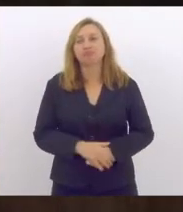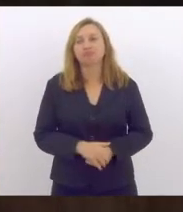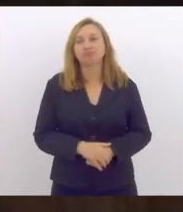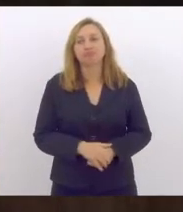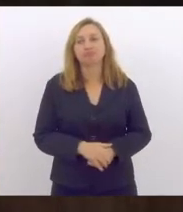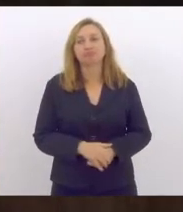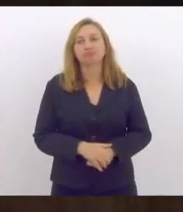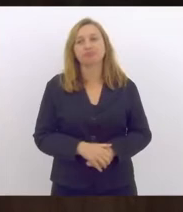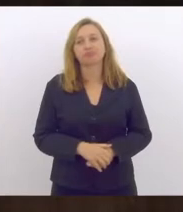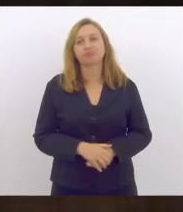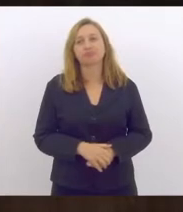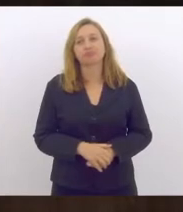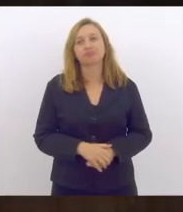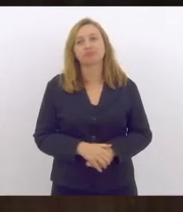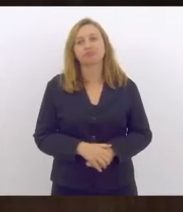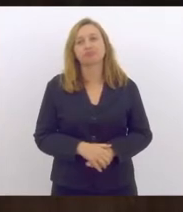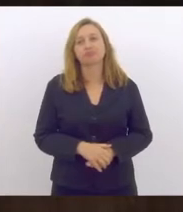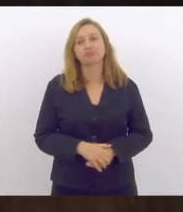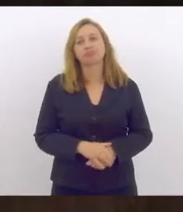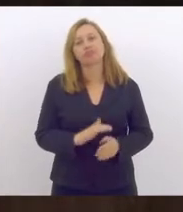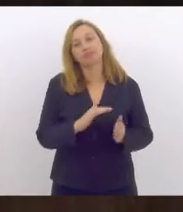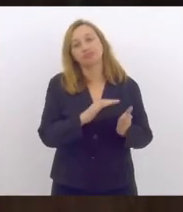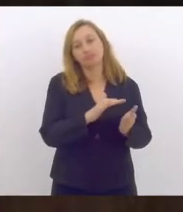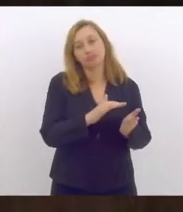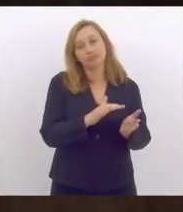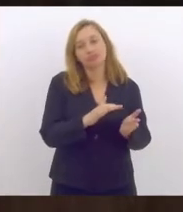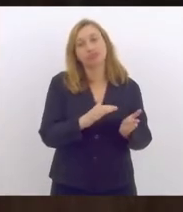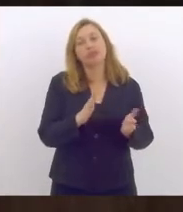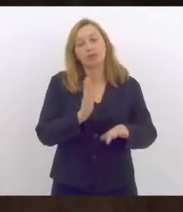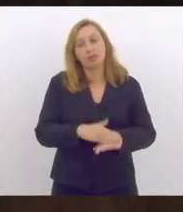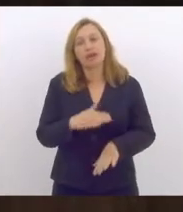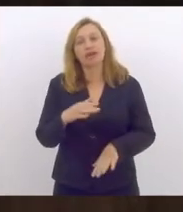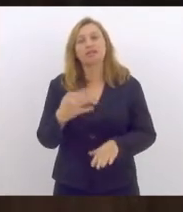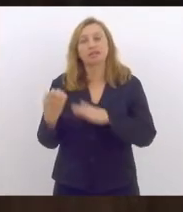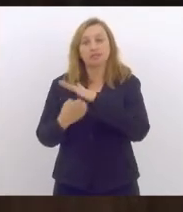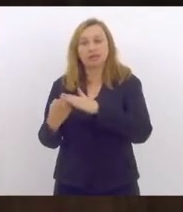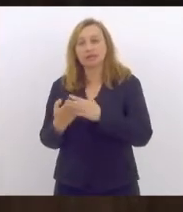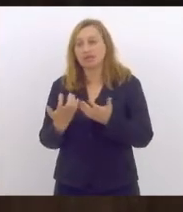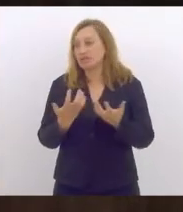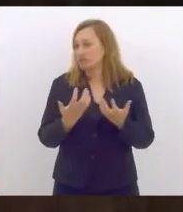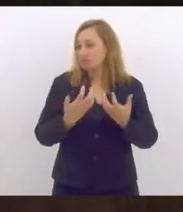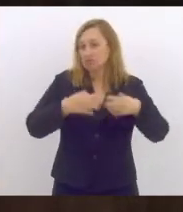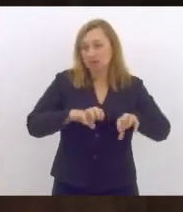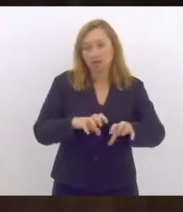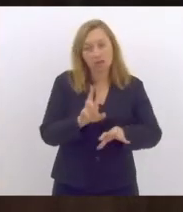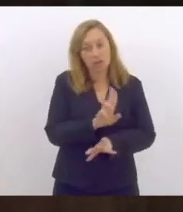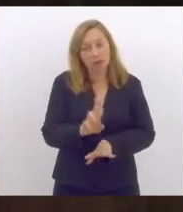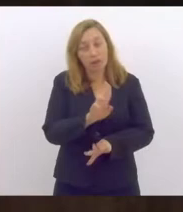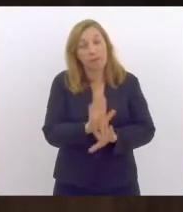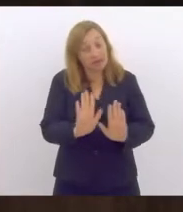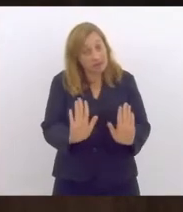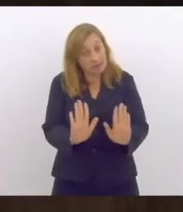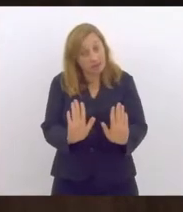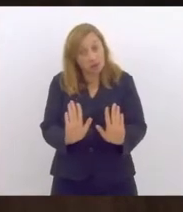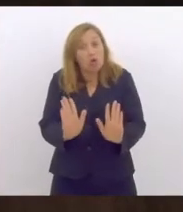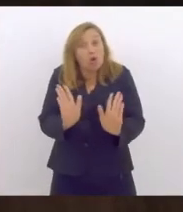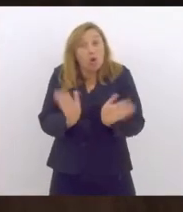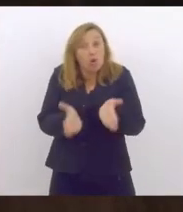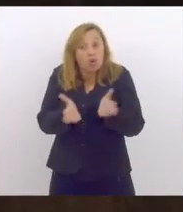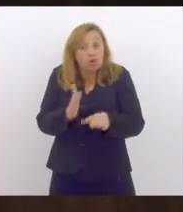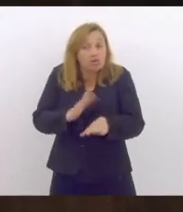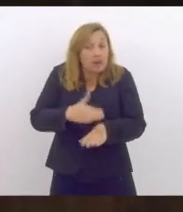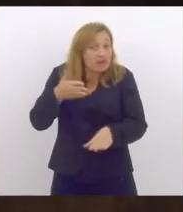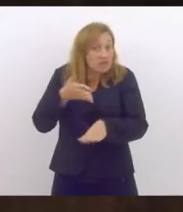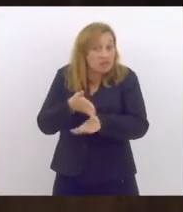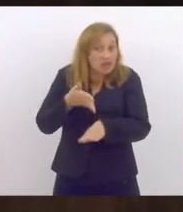vai gerar potencialmente mais renúncia de receita, porque mais empresas poderão renunciar. Mas, não, hoje entrarão mais